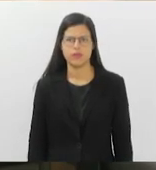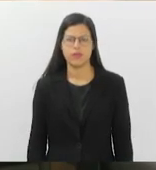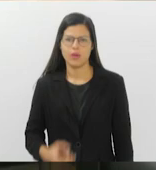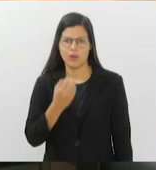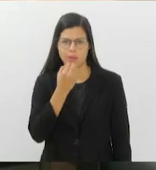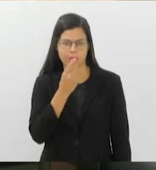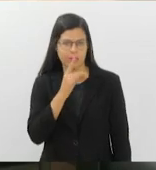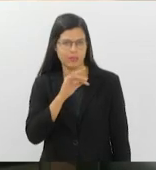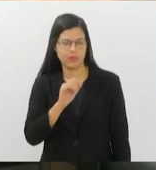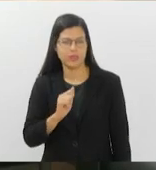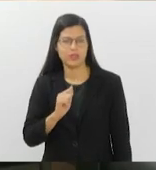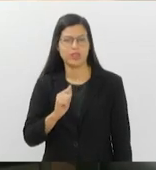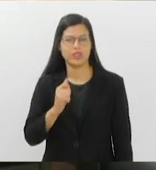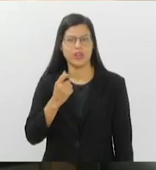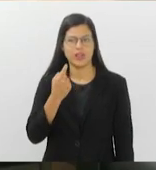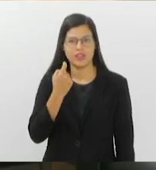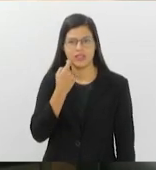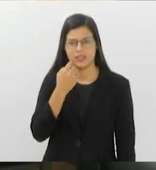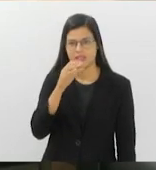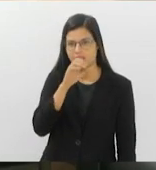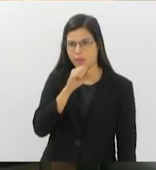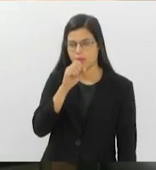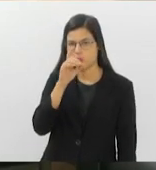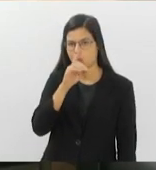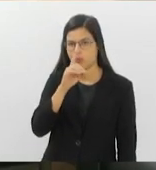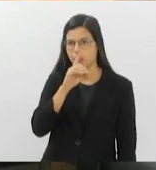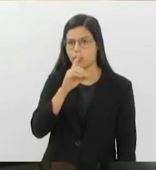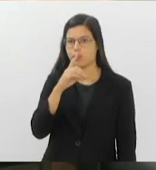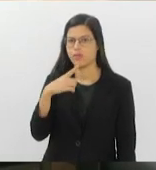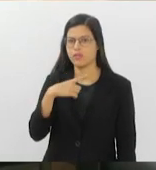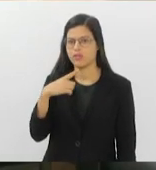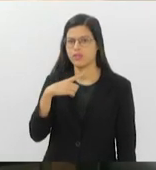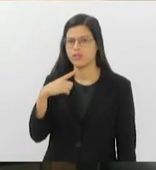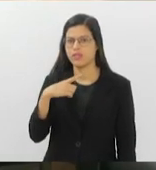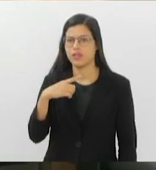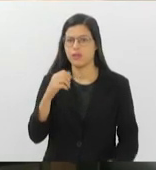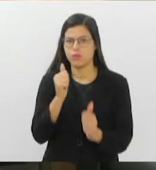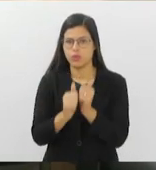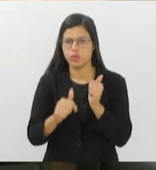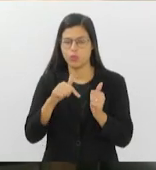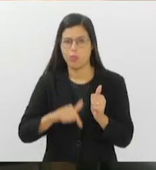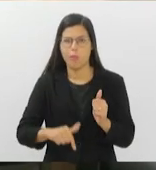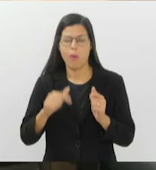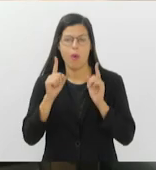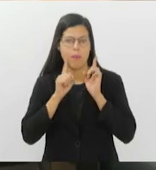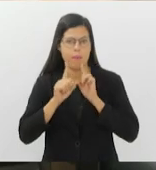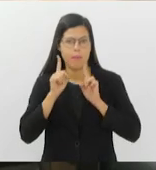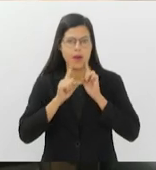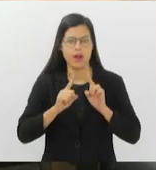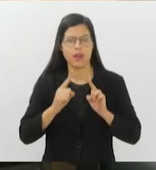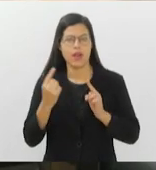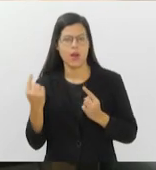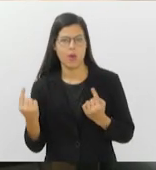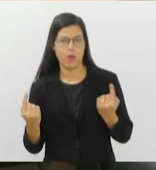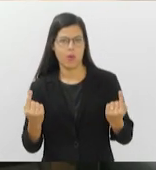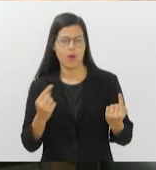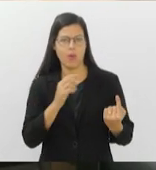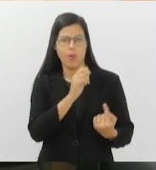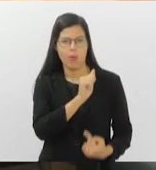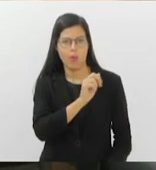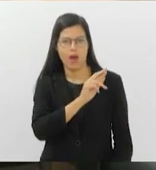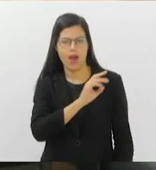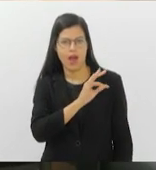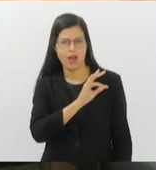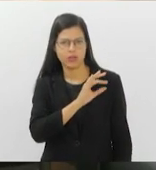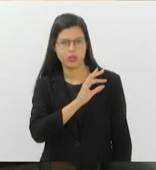Bom dia. Fim de semana teve futebol aqui na TV Alerj. O Maricá empatou com o Artissul em 1-1 em mais uma rodada da Série A2